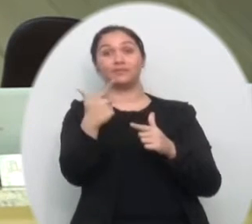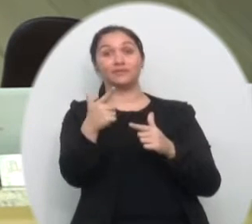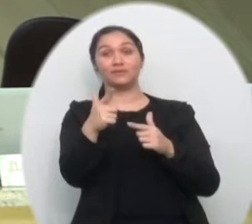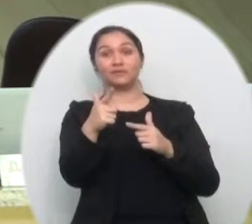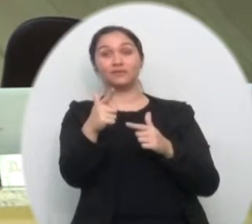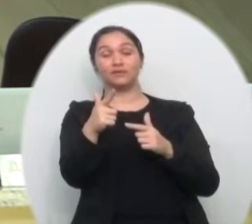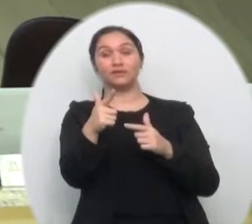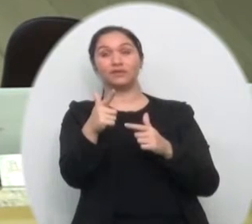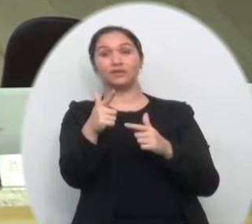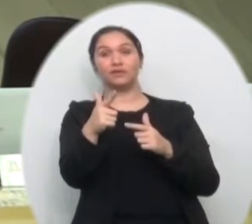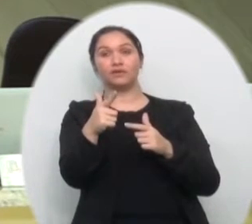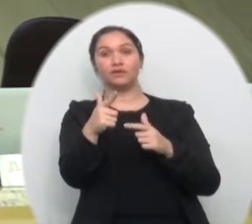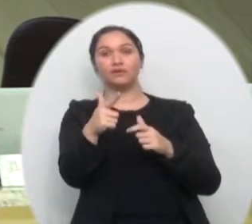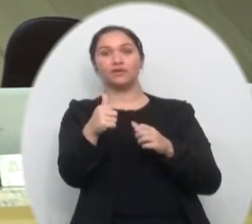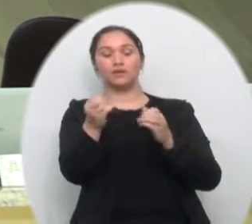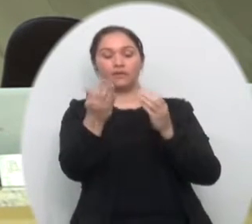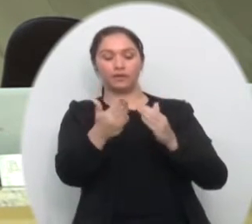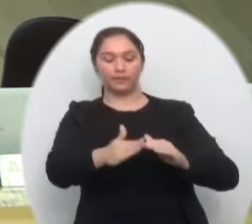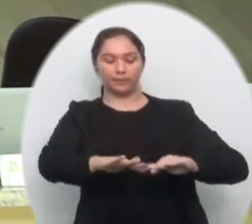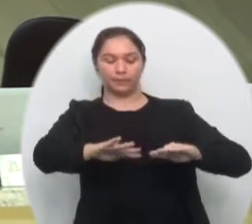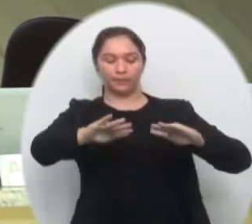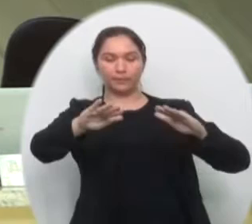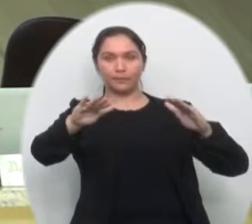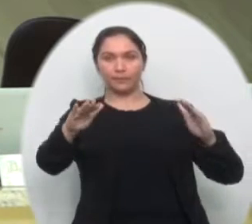está filtrando e teve uma morte de peixe.